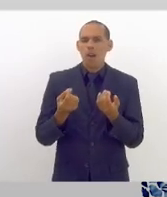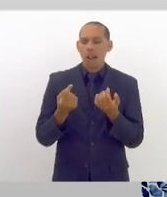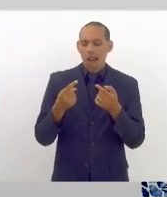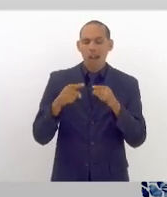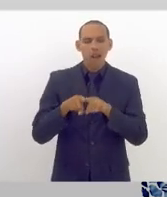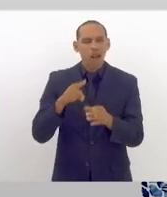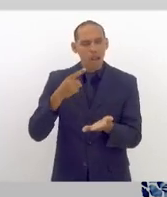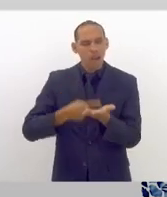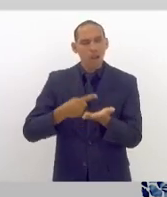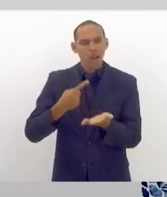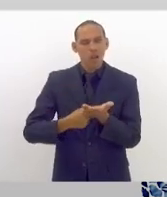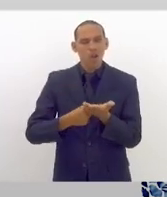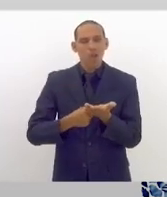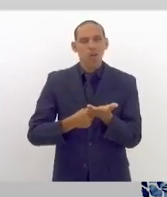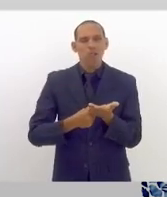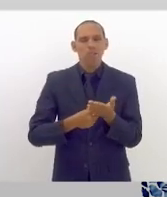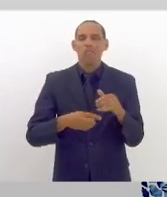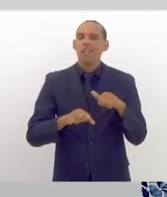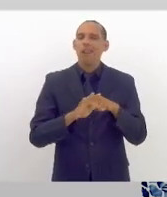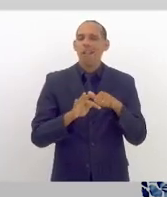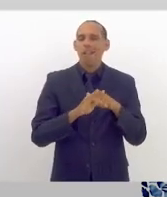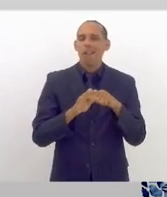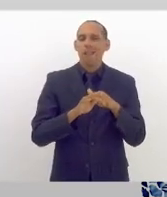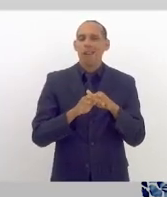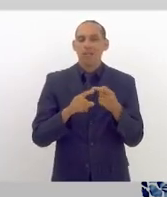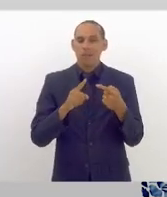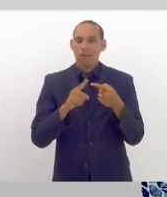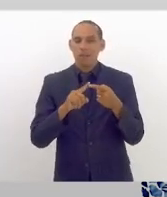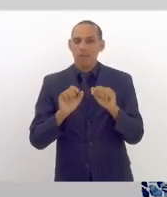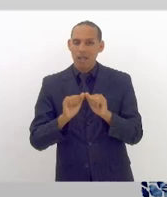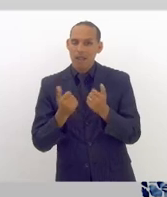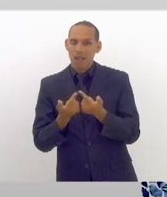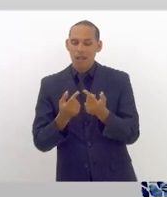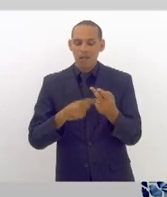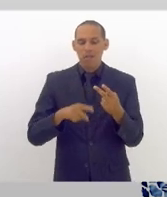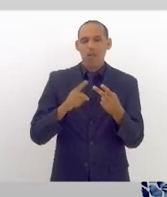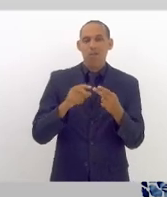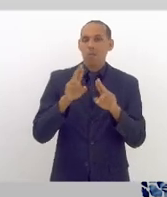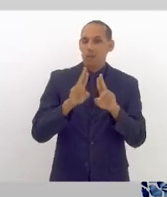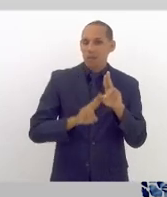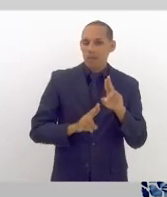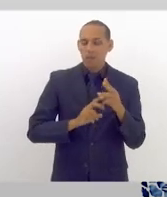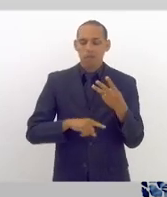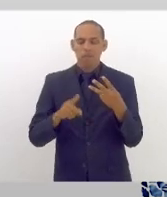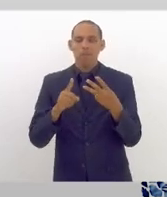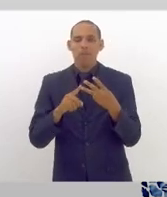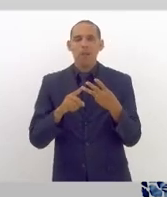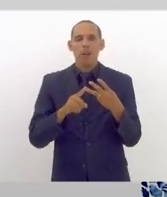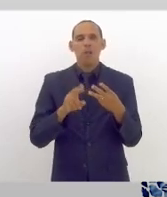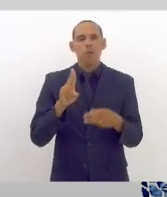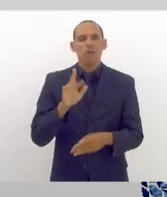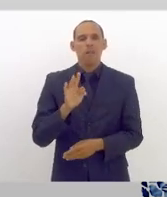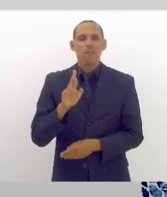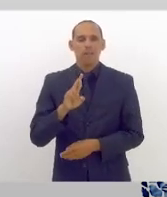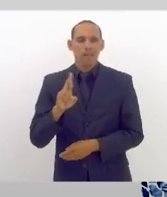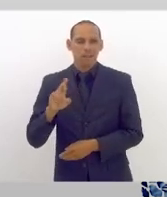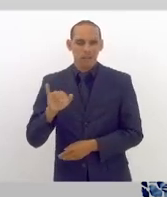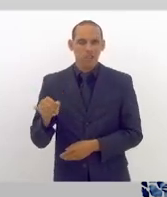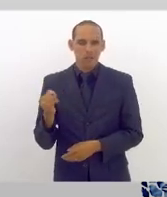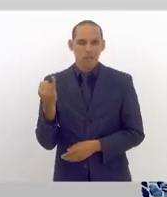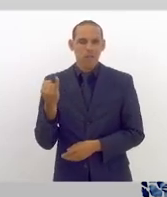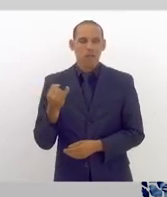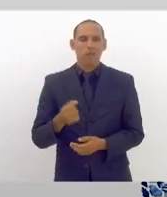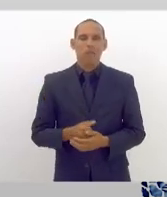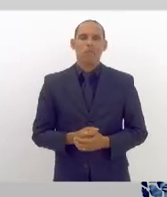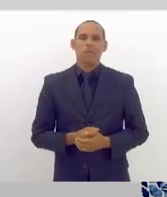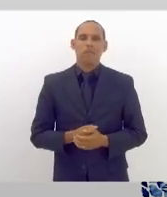técnica entre alerj e a Universidade Federal do Rio de Janeiro e a Universidade Federal é do